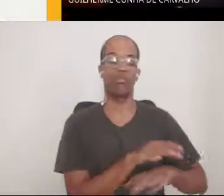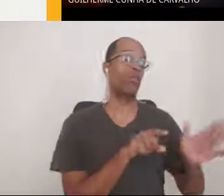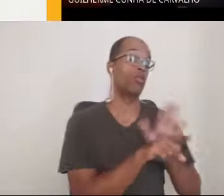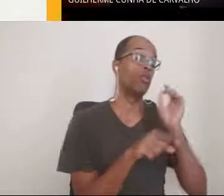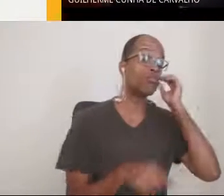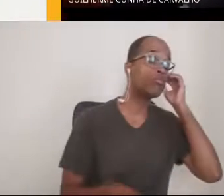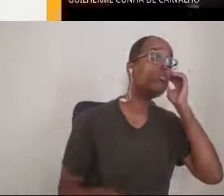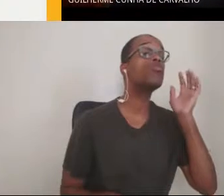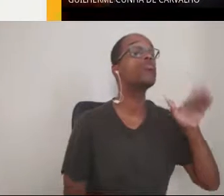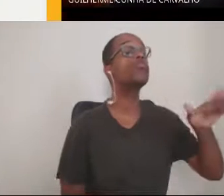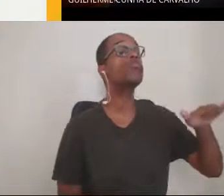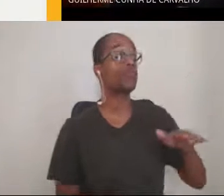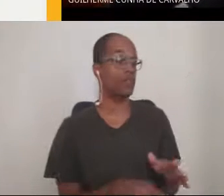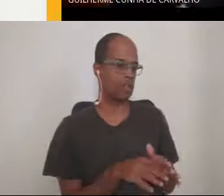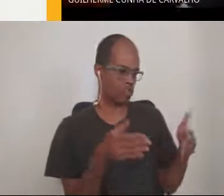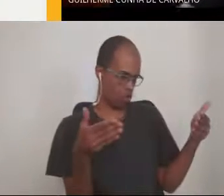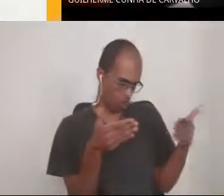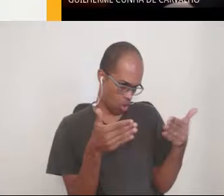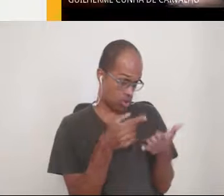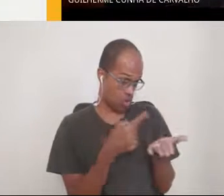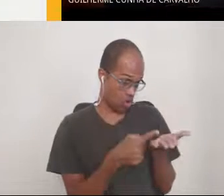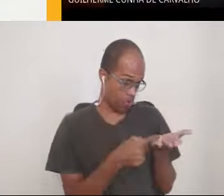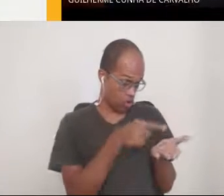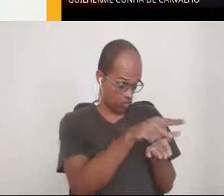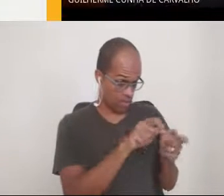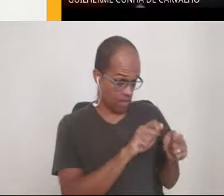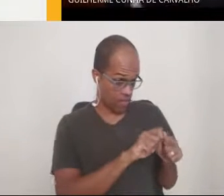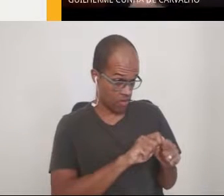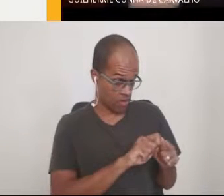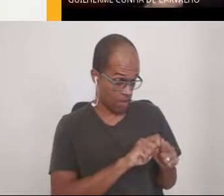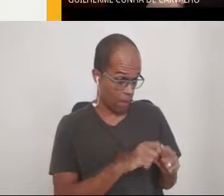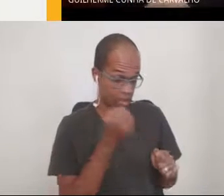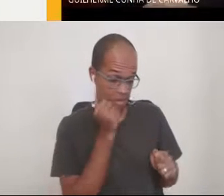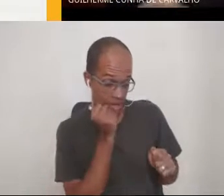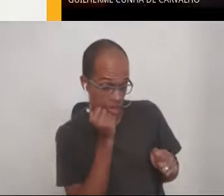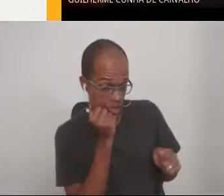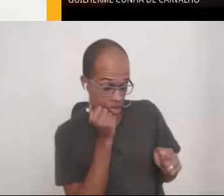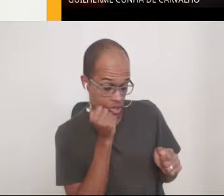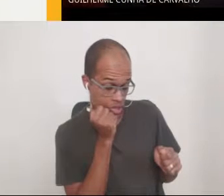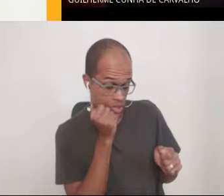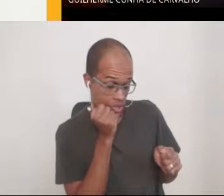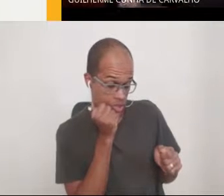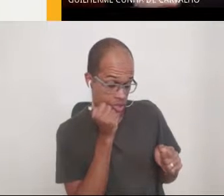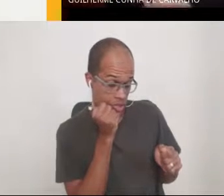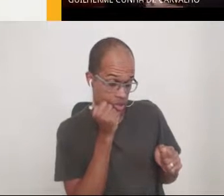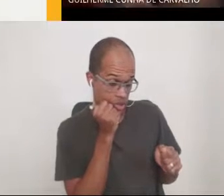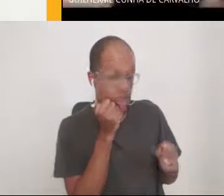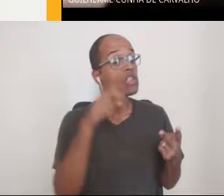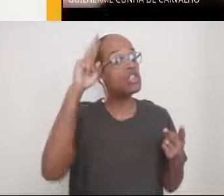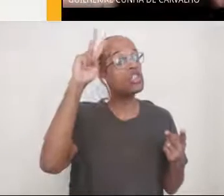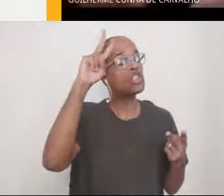pergunta, fala, hoje a gente tinha combinado de você fazer ciências